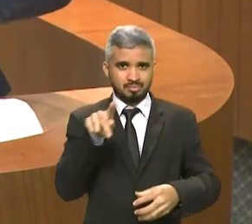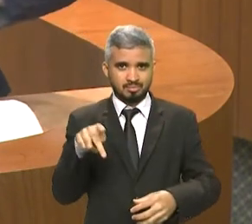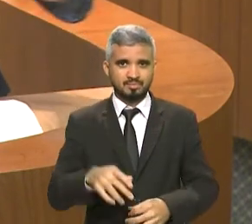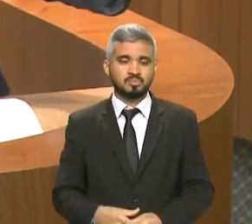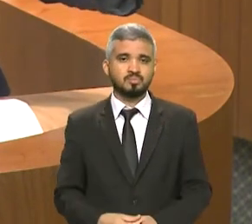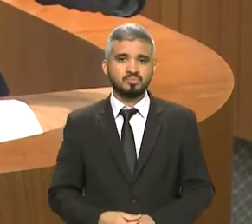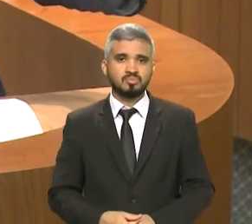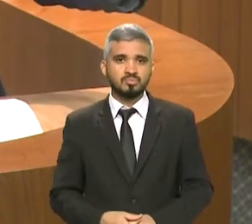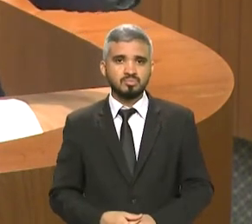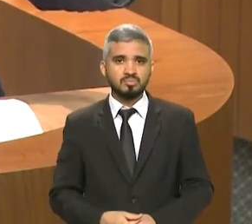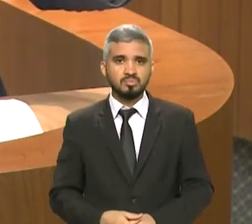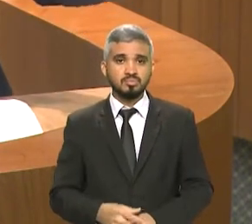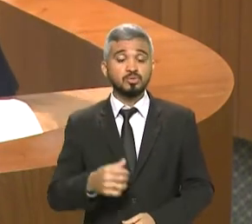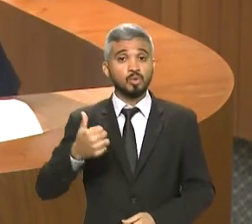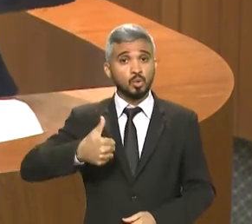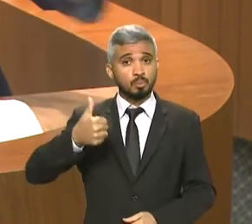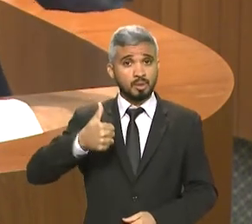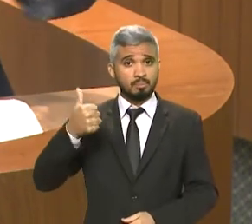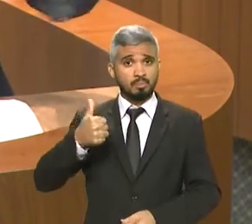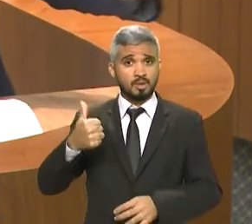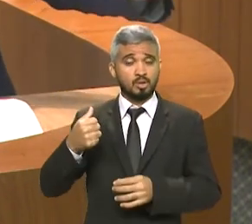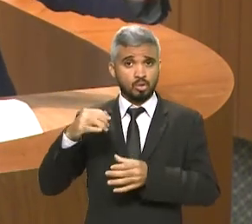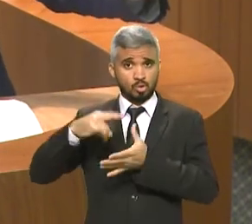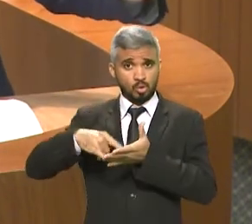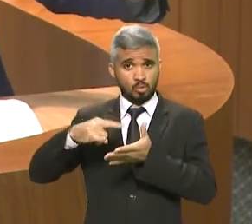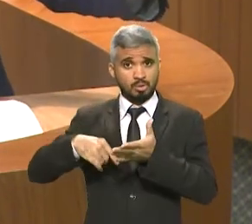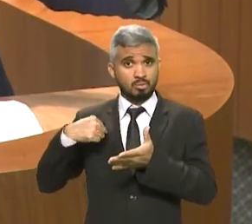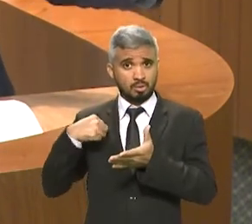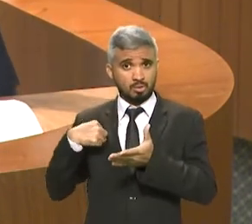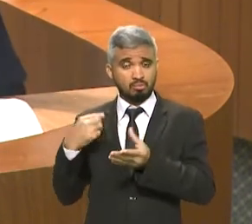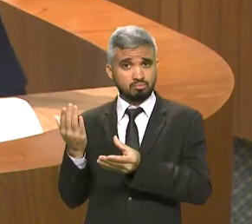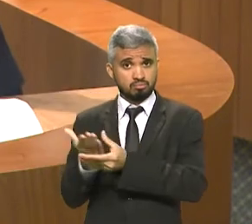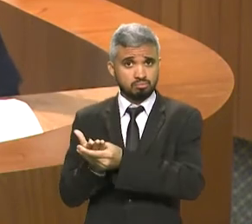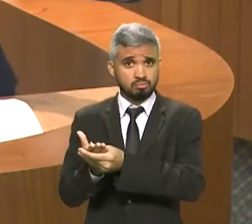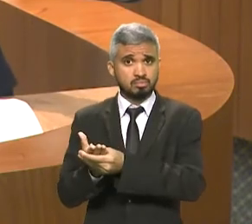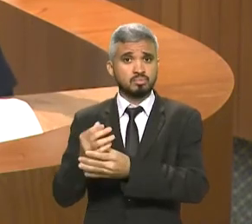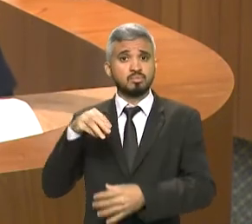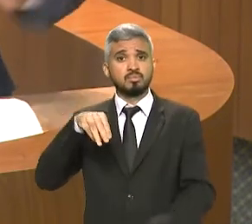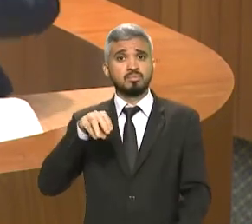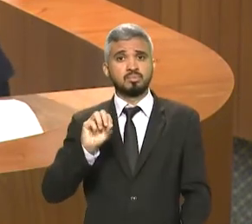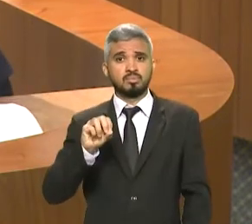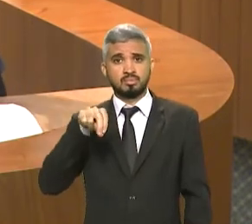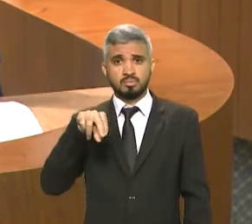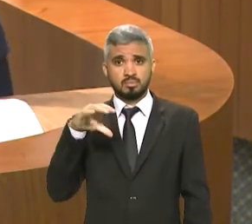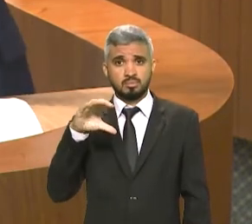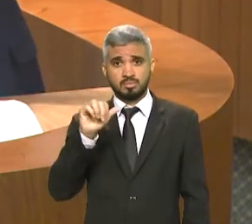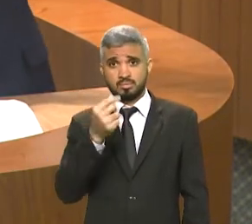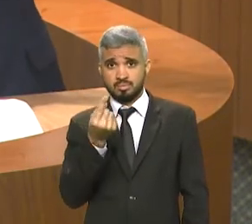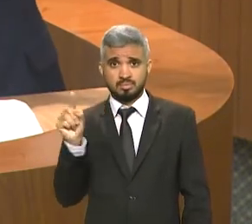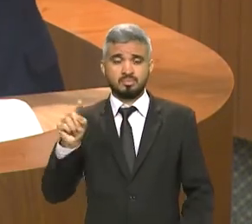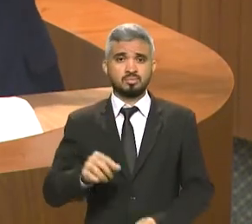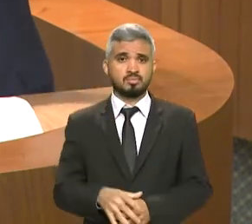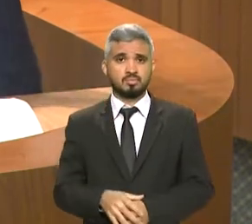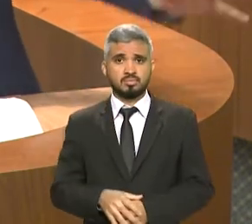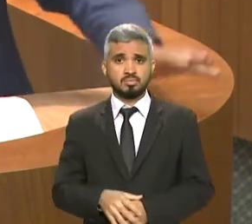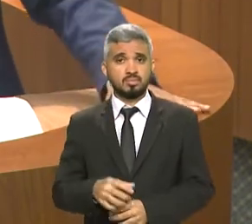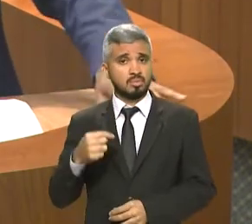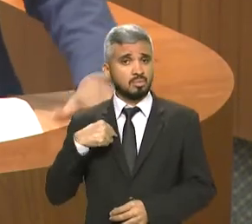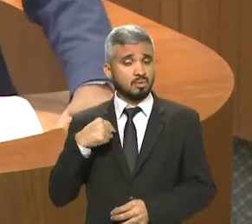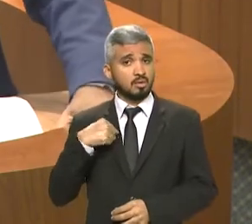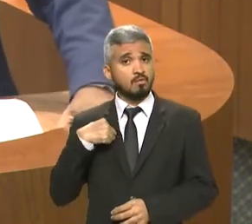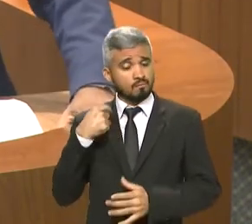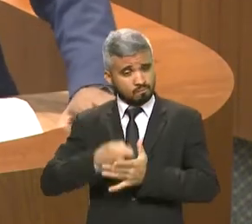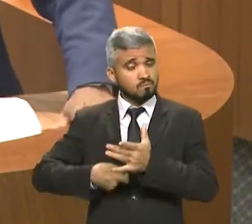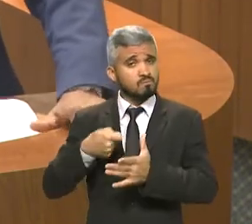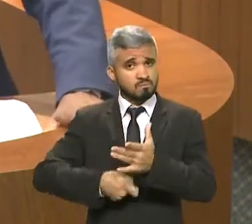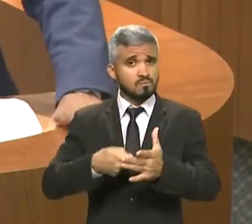O bambu vai começar a ranger. Vou começar a fiscalizar e já vou cobrar. E eu não vou mais à prefeitura solicitar nada, não. Eu vou ao Ministério